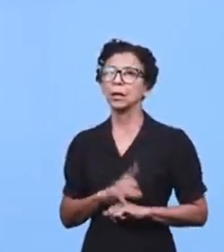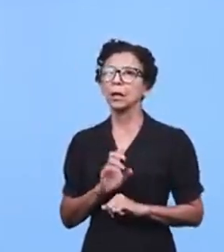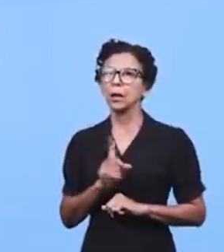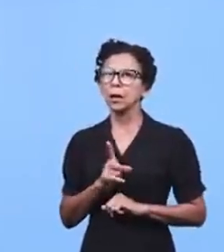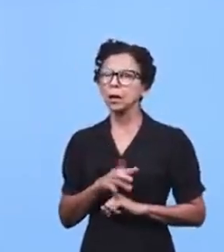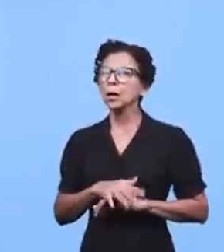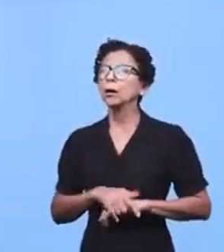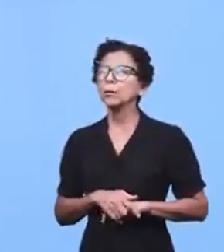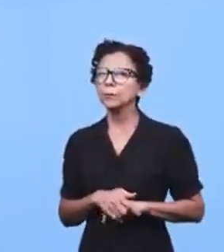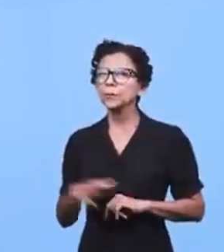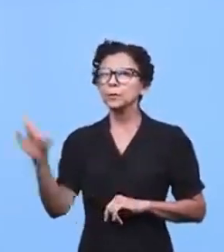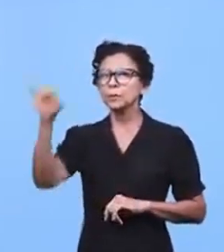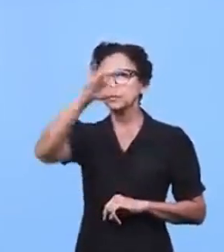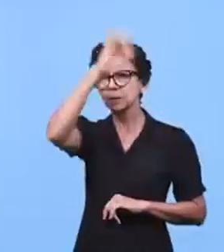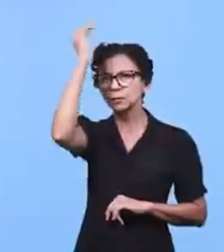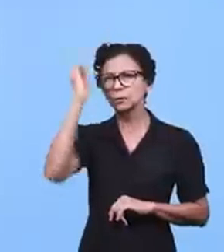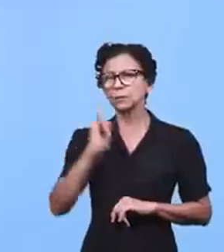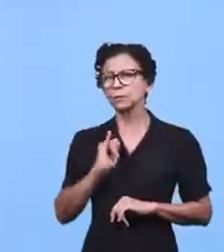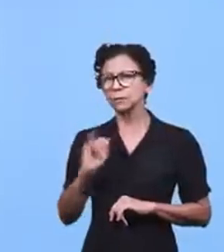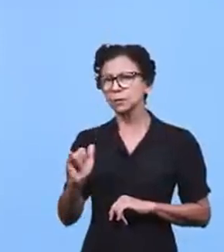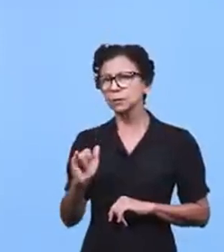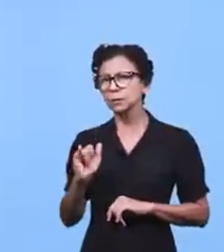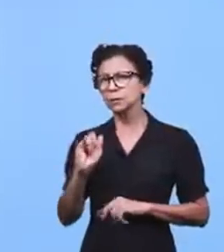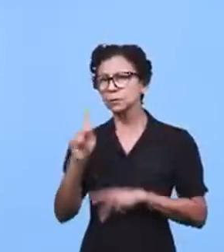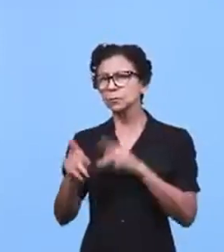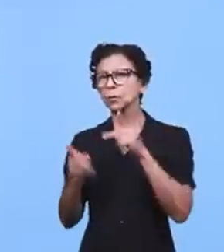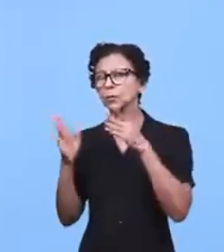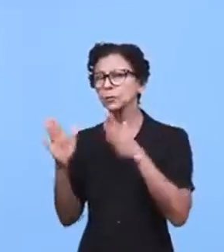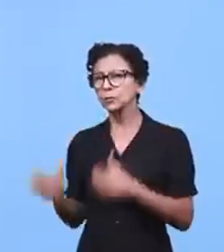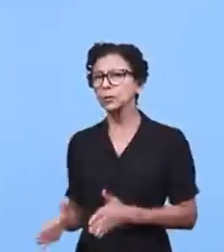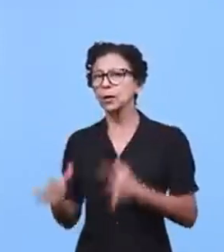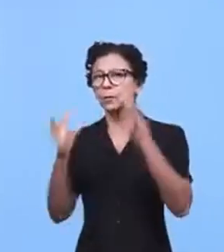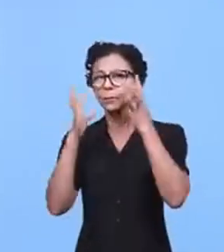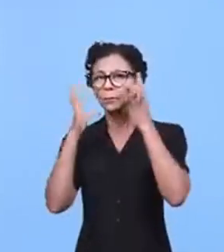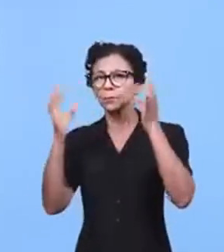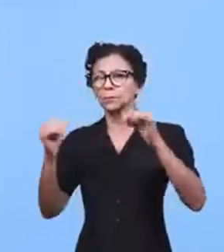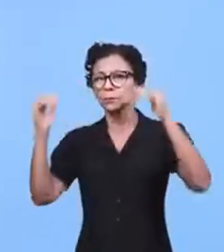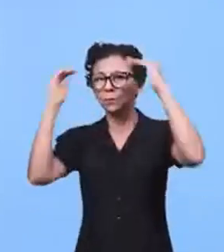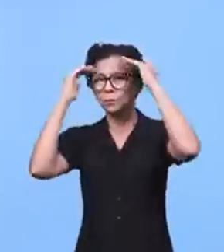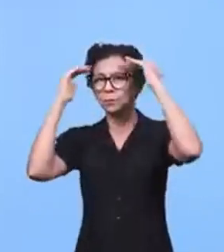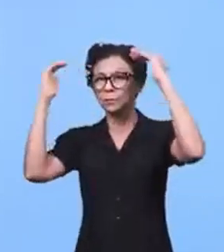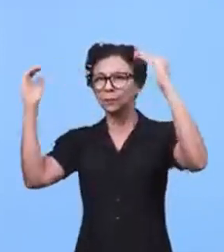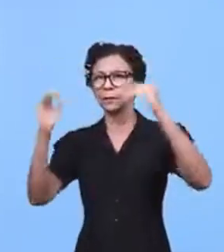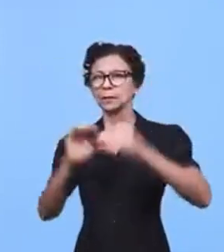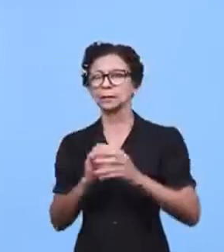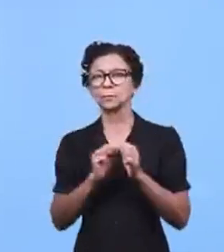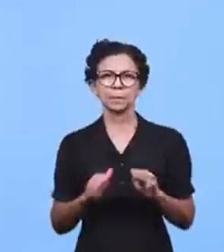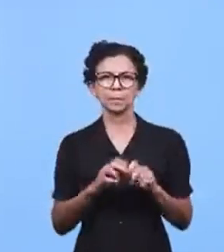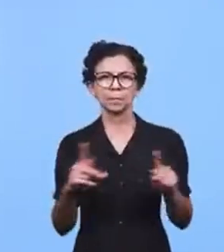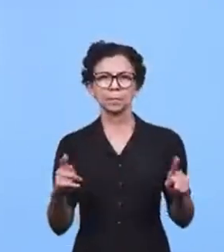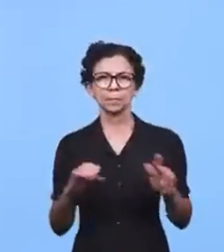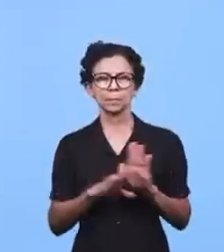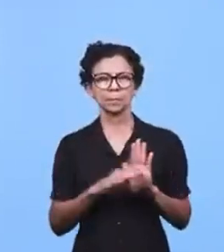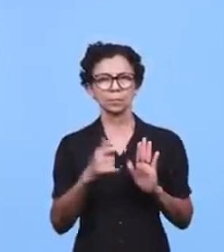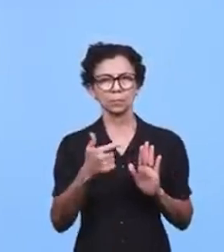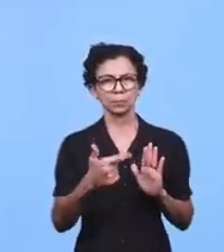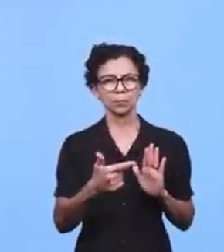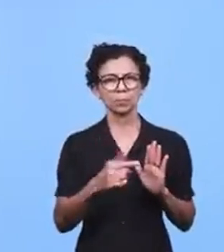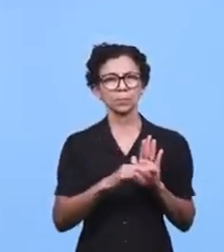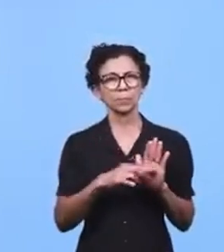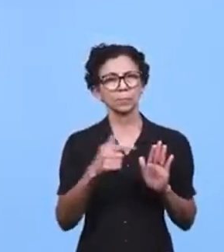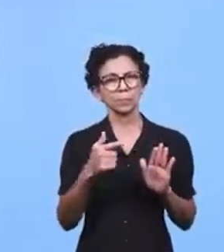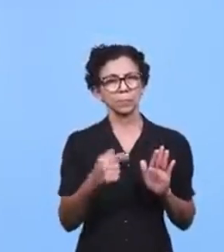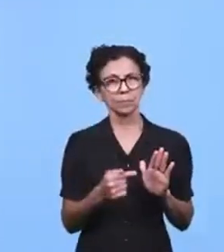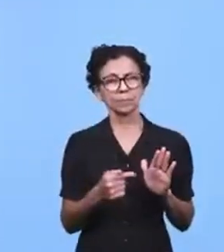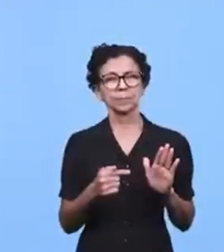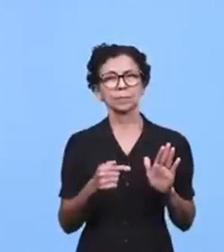o Espírito diz às igrejas. Apocalipse capítulo 2, verso 7, verso 11, verso 17 e